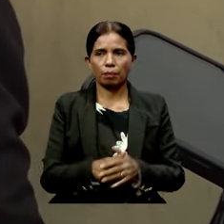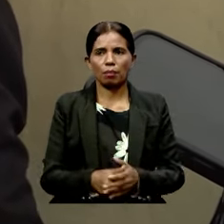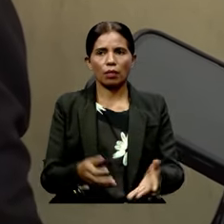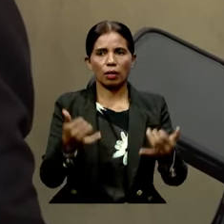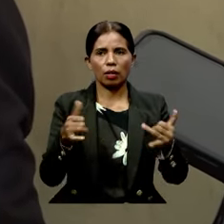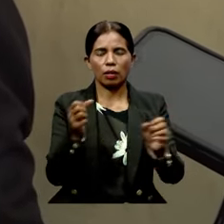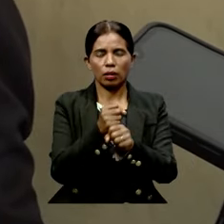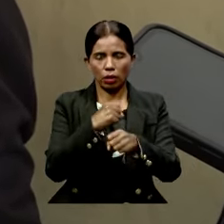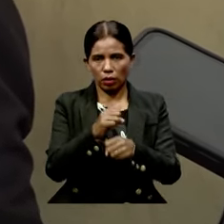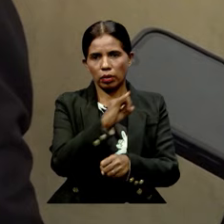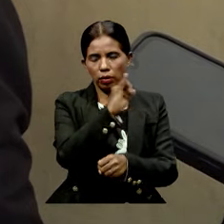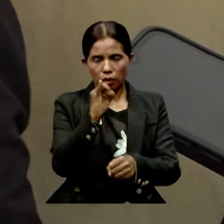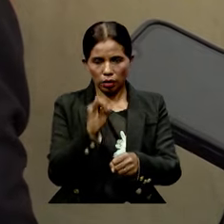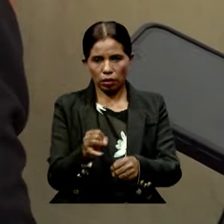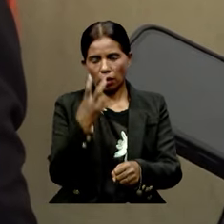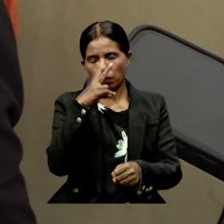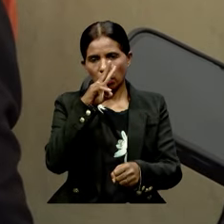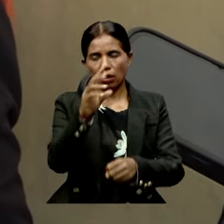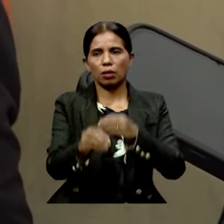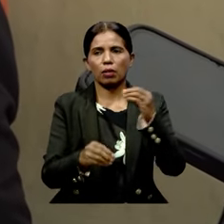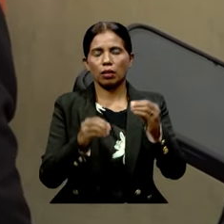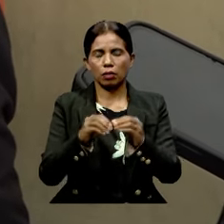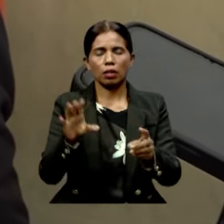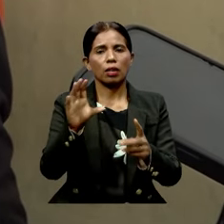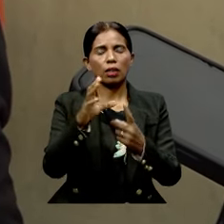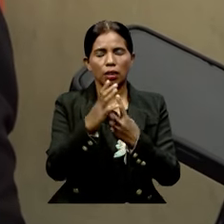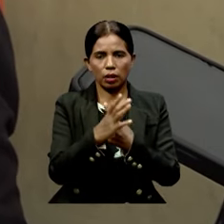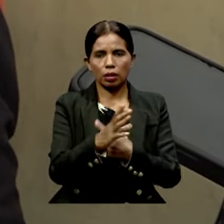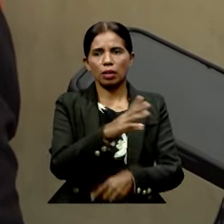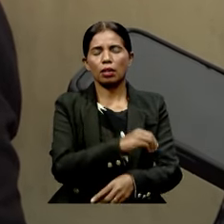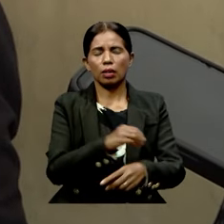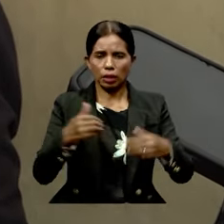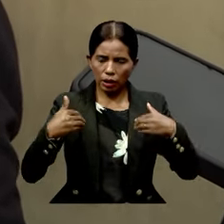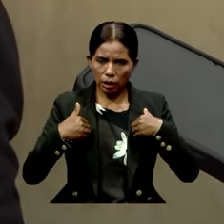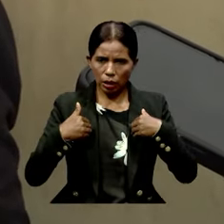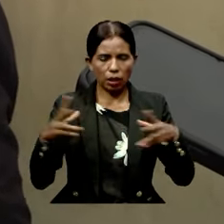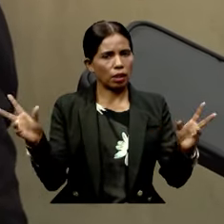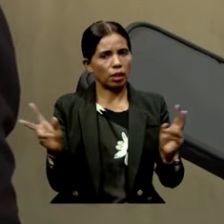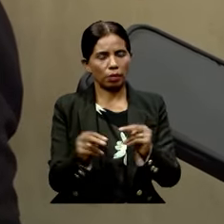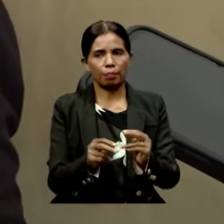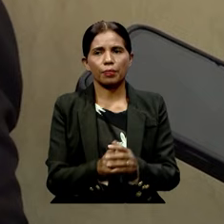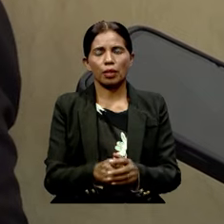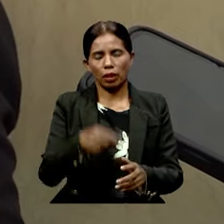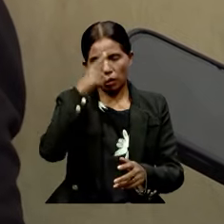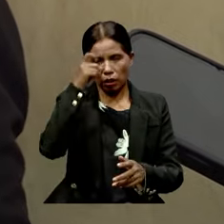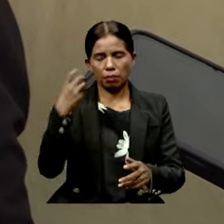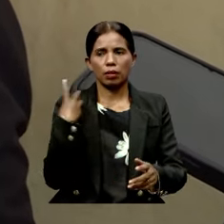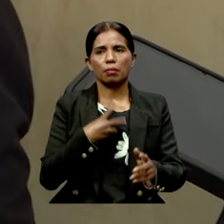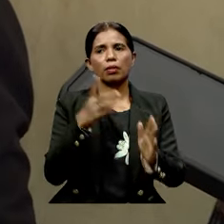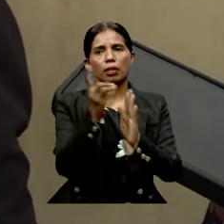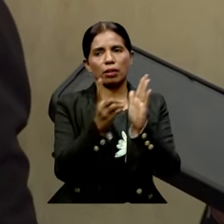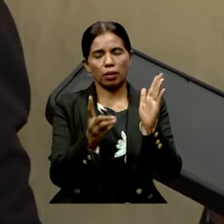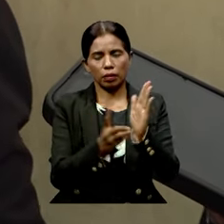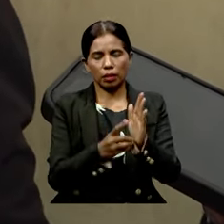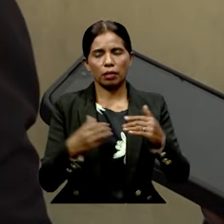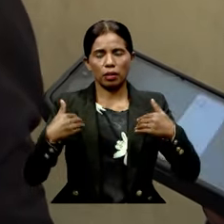tem que ralo identificação a tua reca, tá? Classe paralelo, né, merece de a tua hija que ela é. Também existe ona e amnidar o chatudo e a